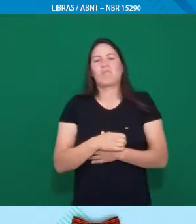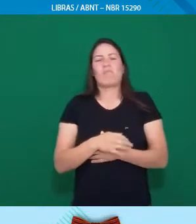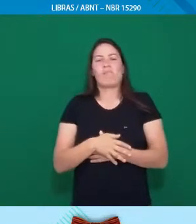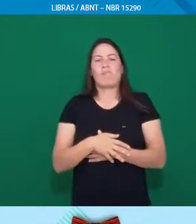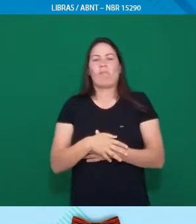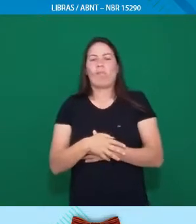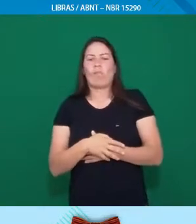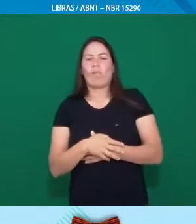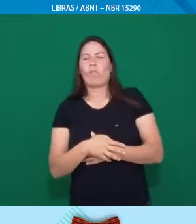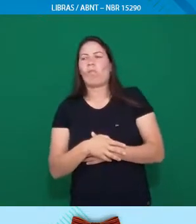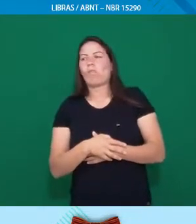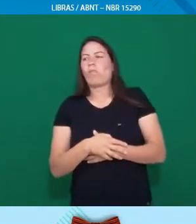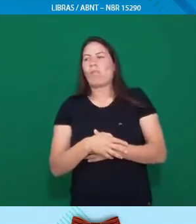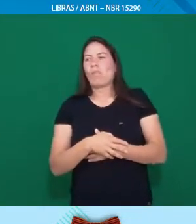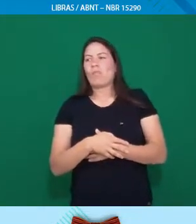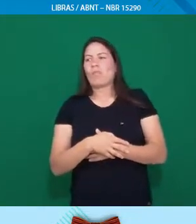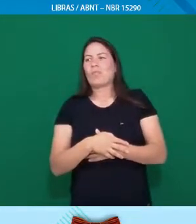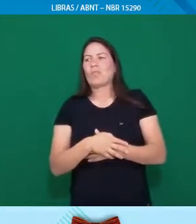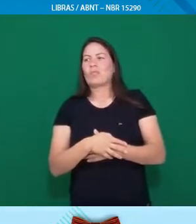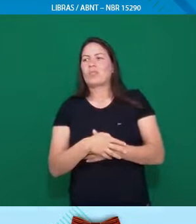E aí